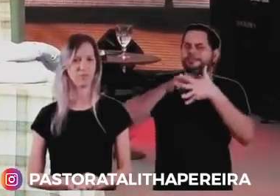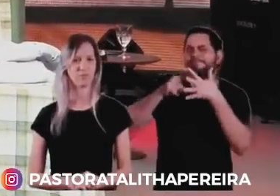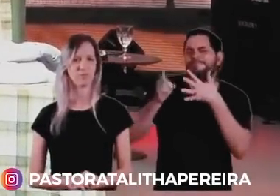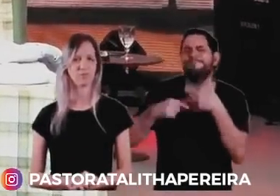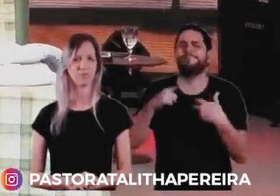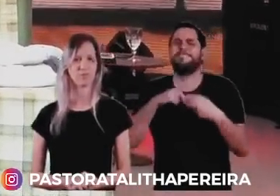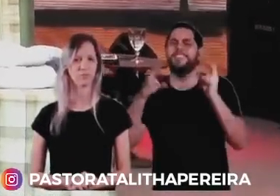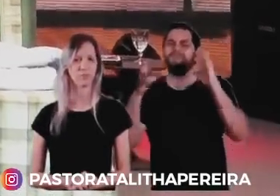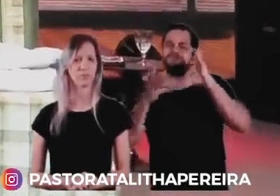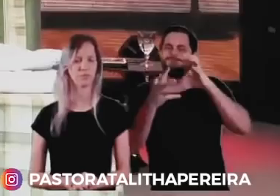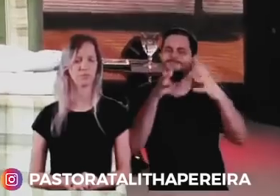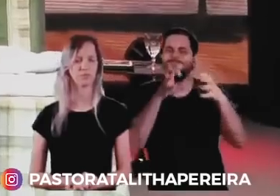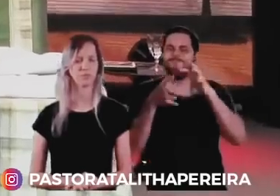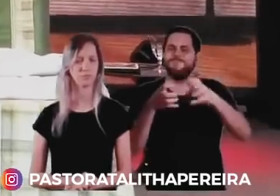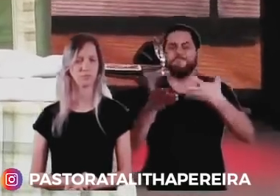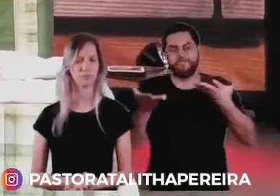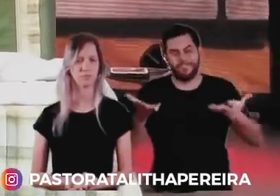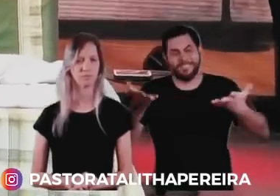mesmo?